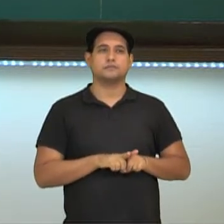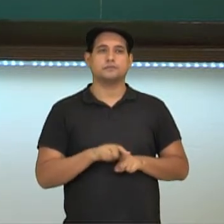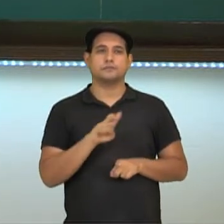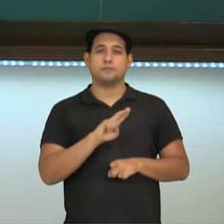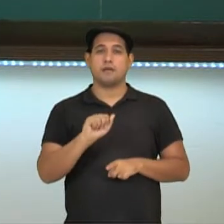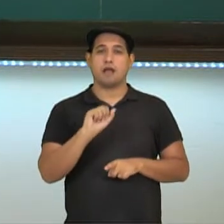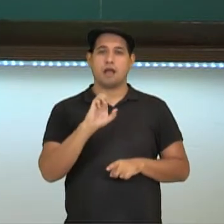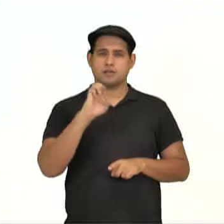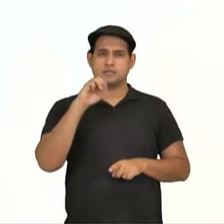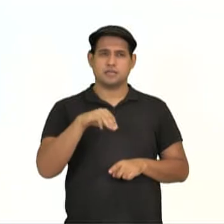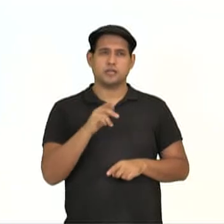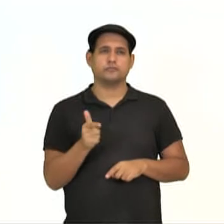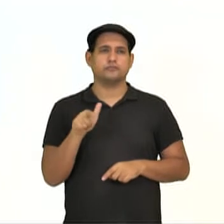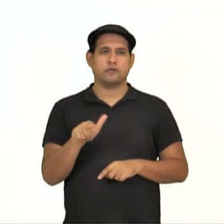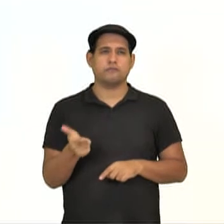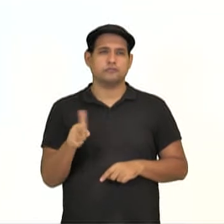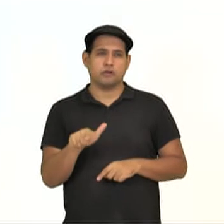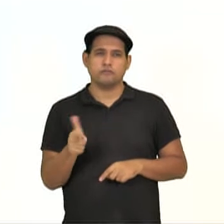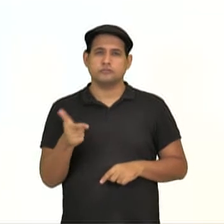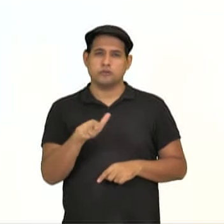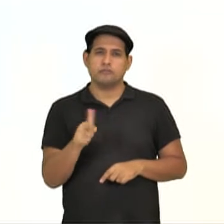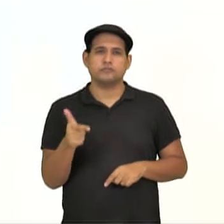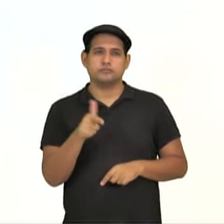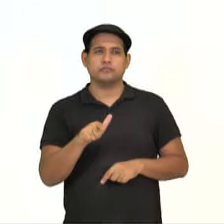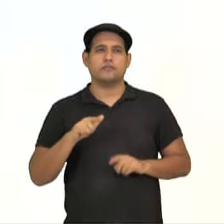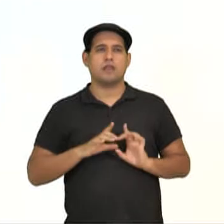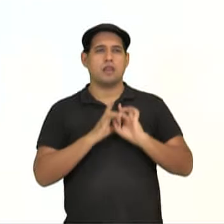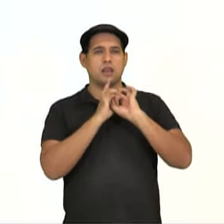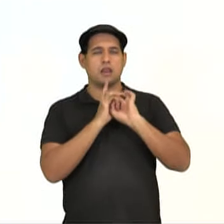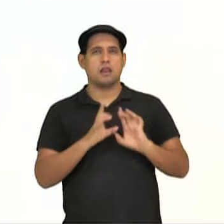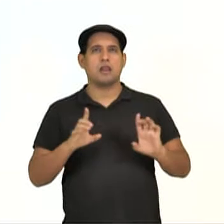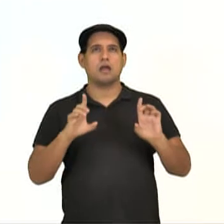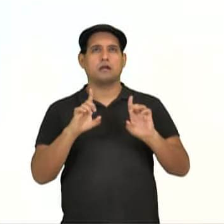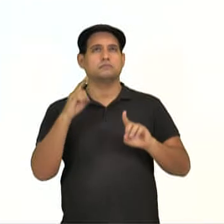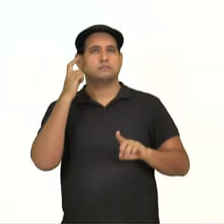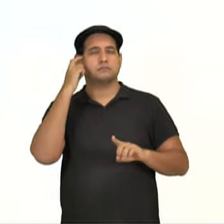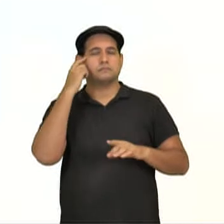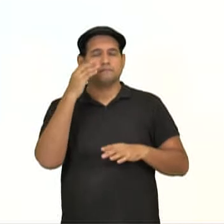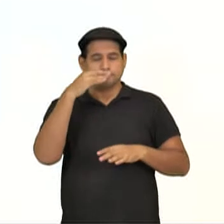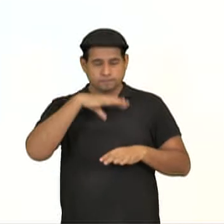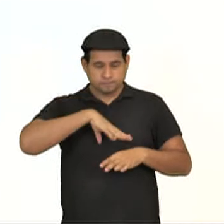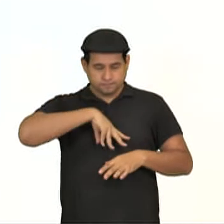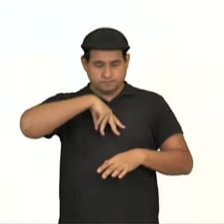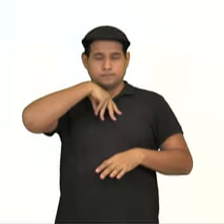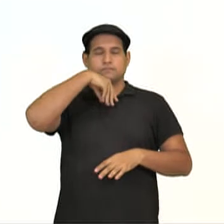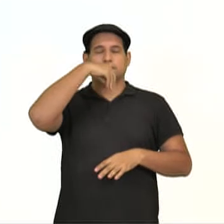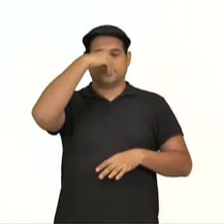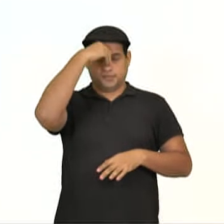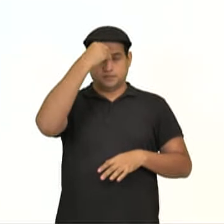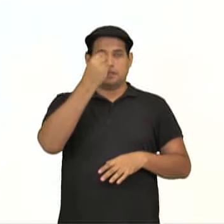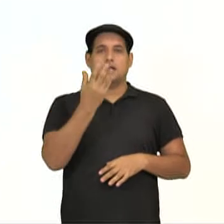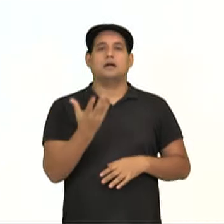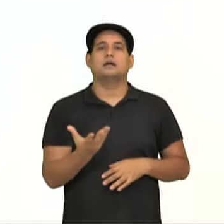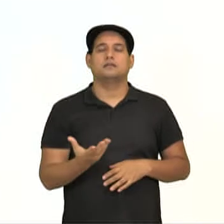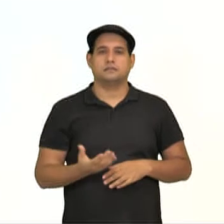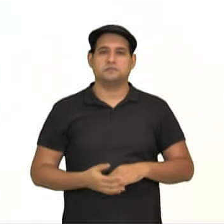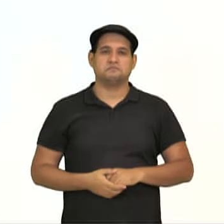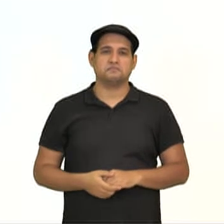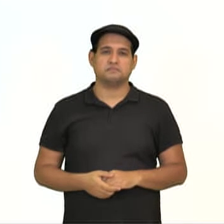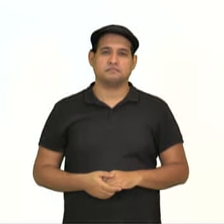na repetição de sons com o objetivo de lidar com pensamentos, libertando todo esse poder